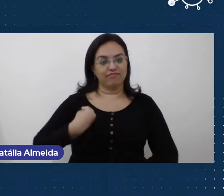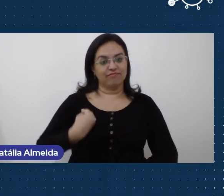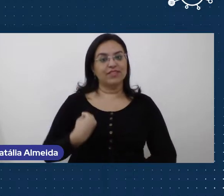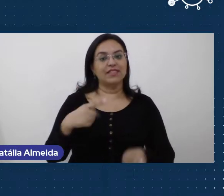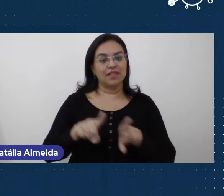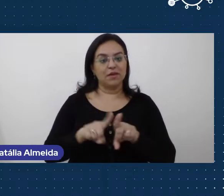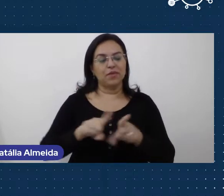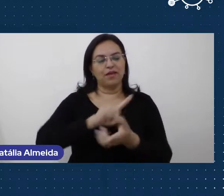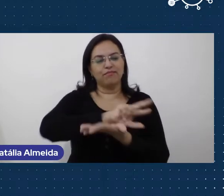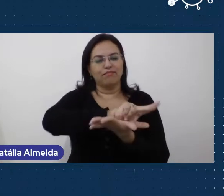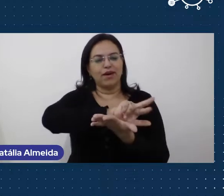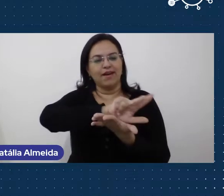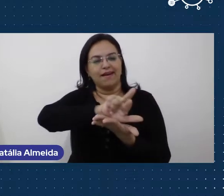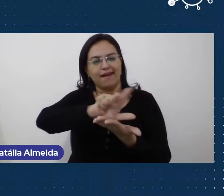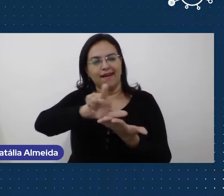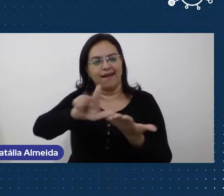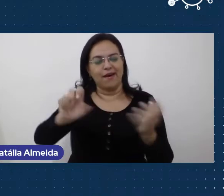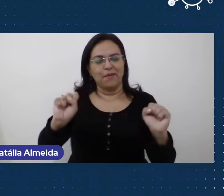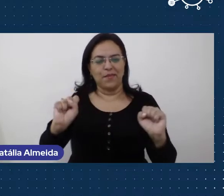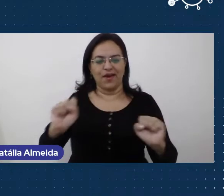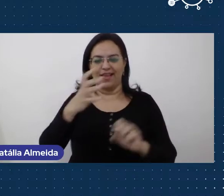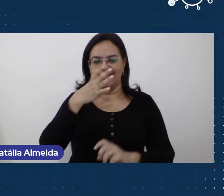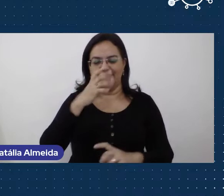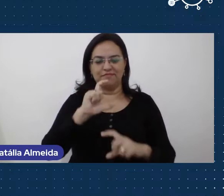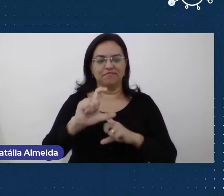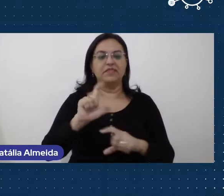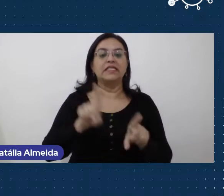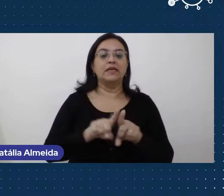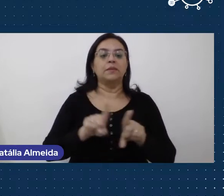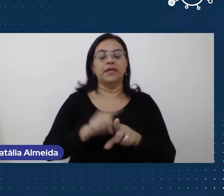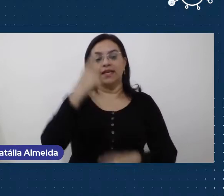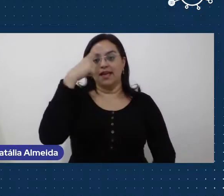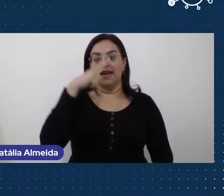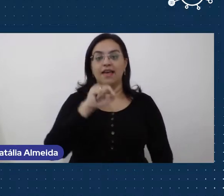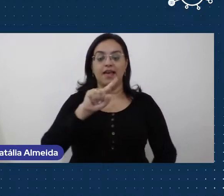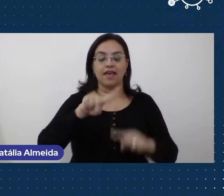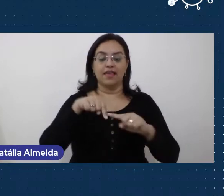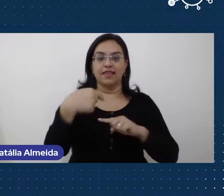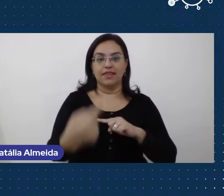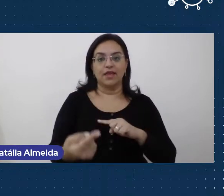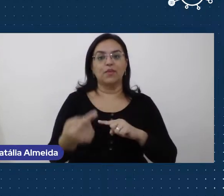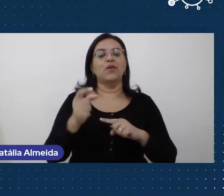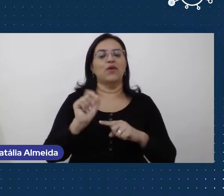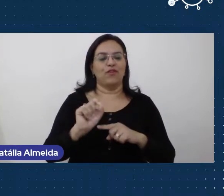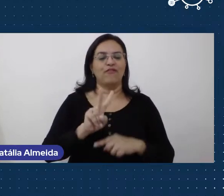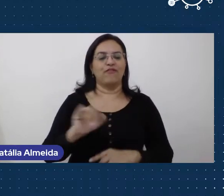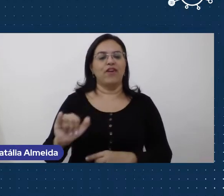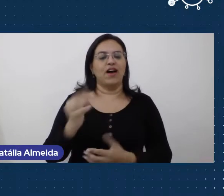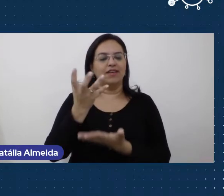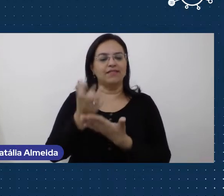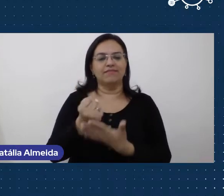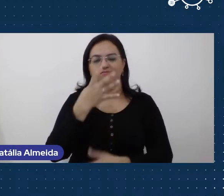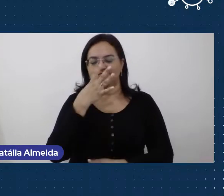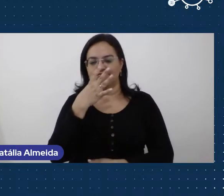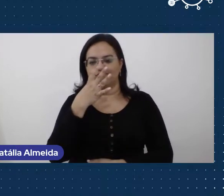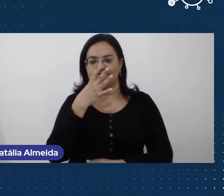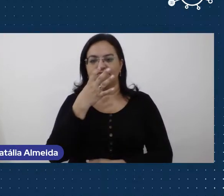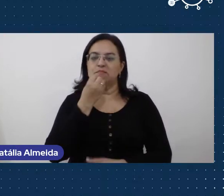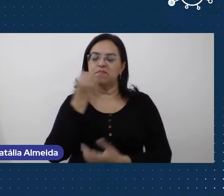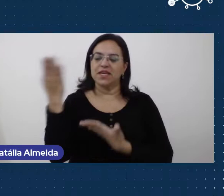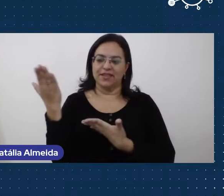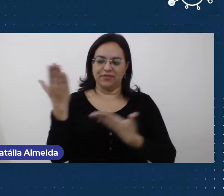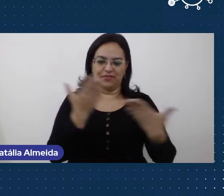é multiplataforma. Pessoal também que vai aí nos ouvir depois na Podosfera, sejam muito bem-vindos aqui